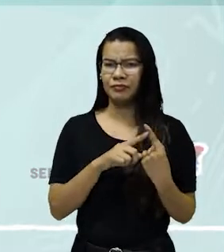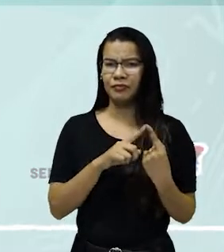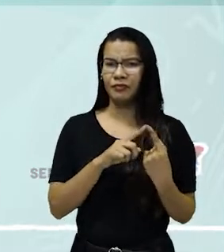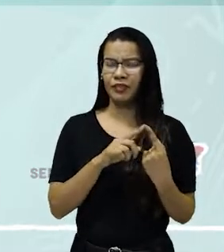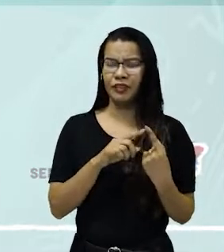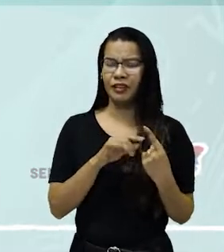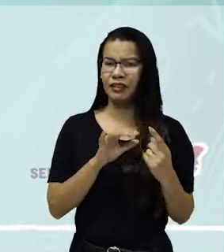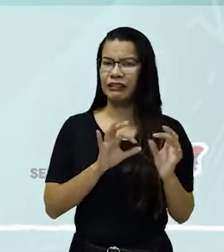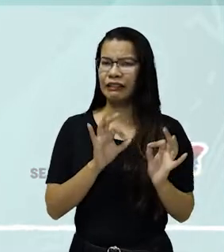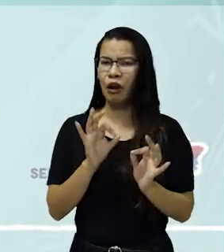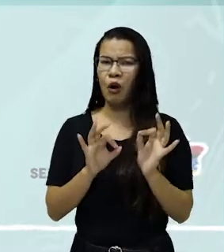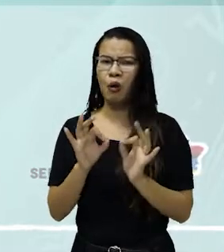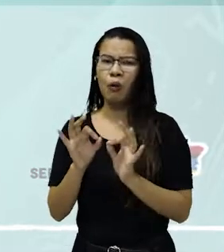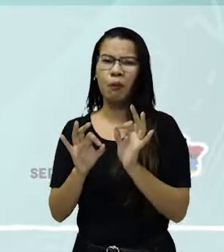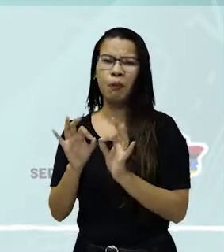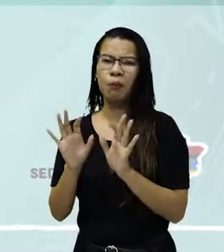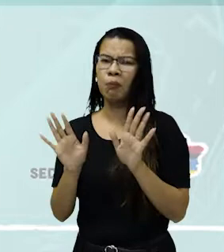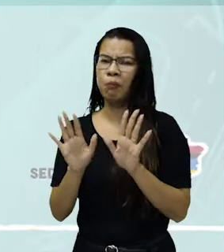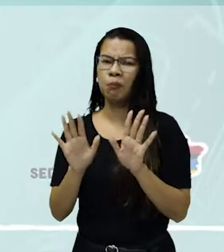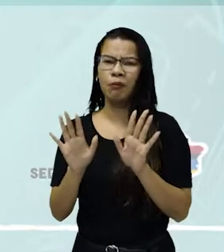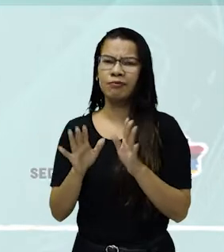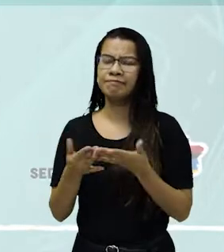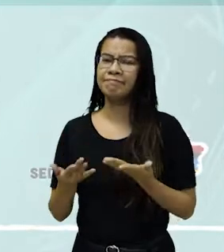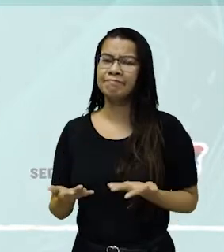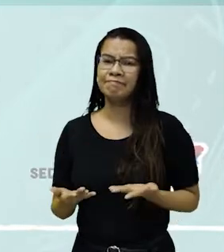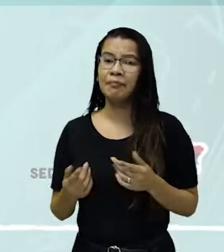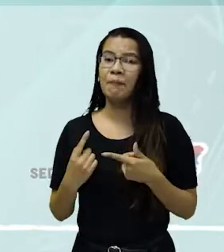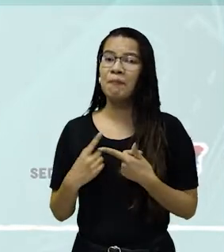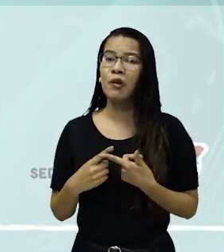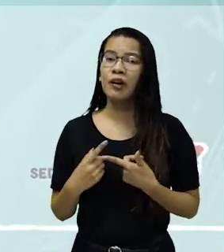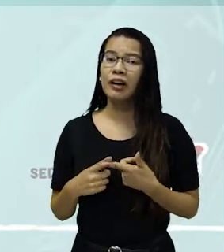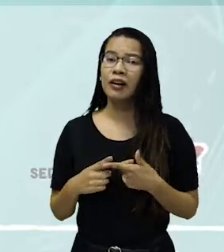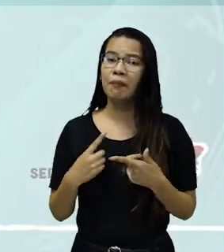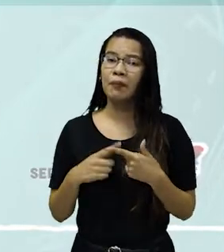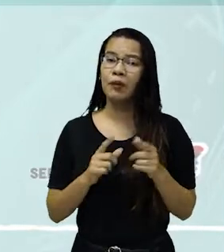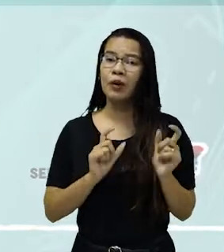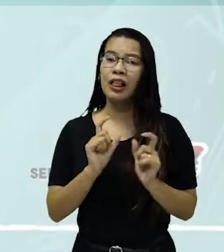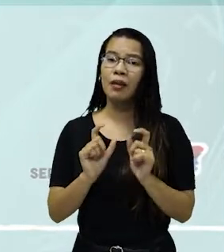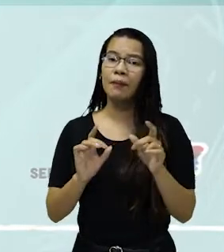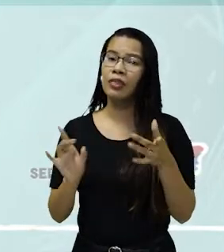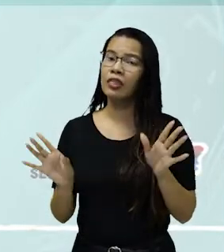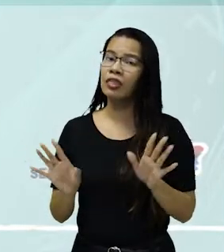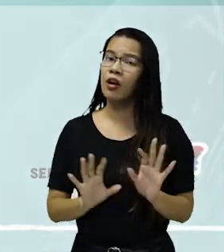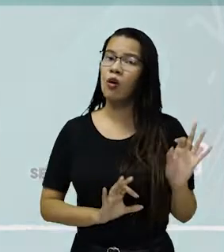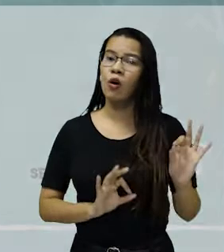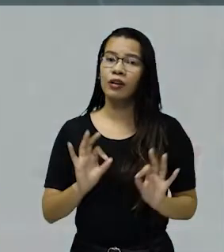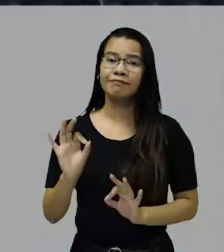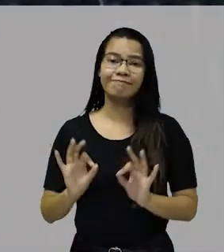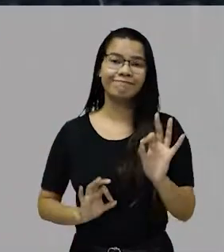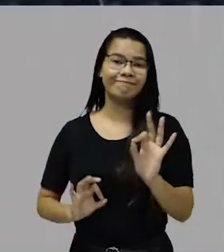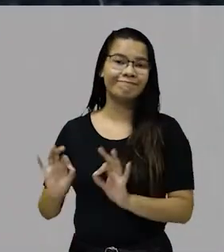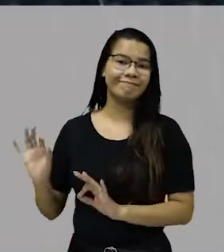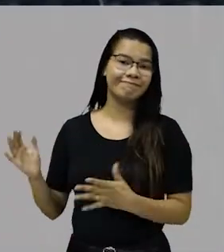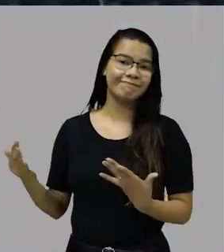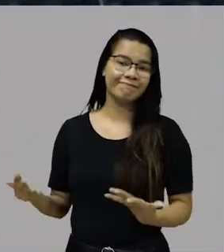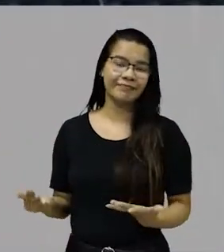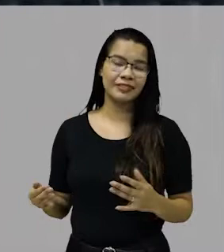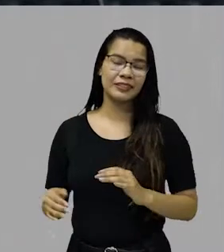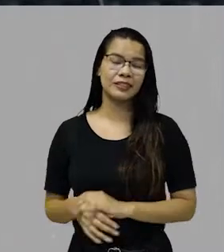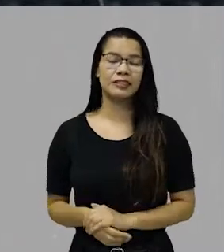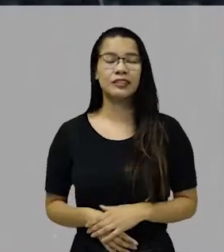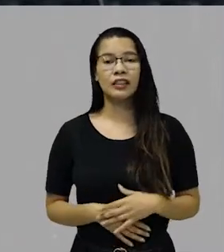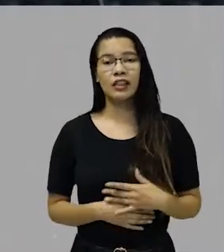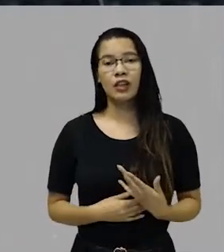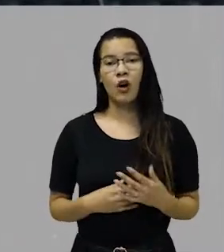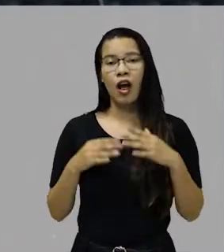ficou privada de inteligibilidade. Por quê? Seus elementos não foram sintaticamente bem dispostos,